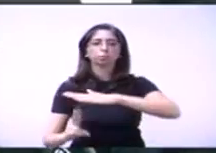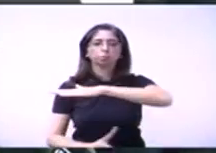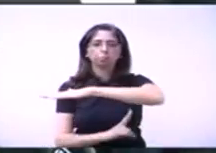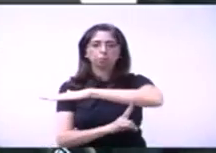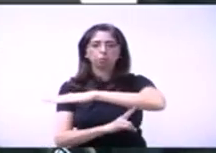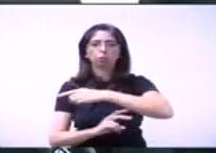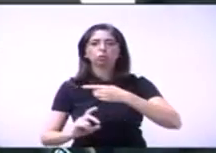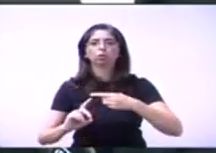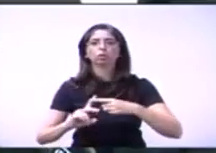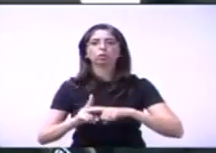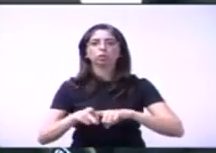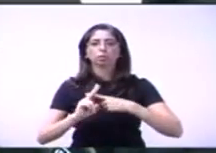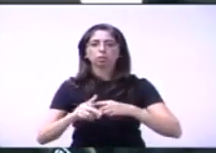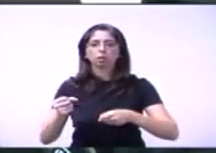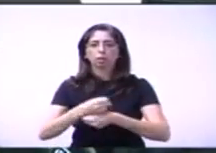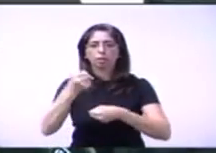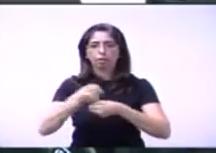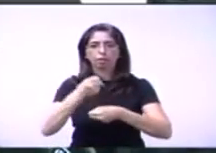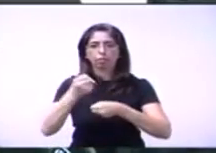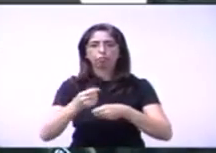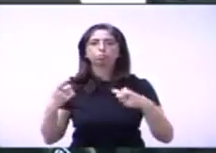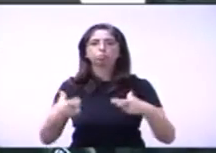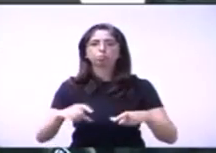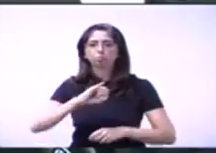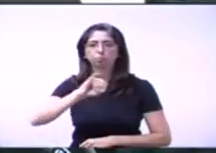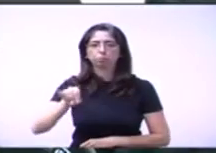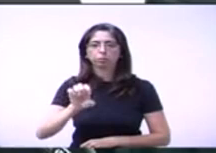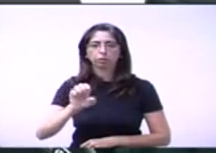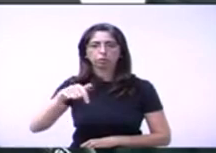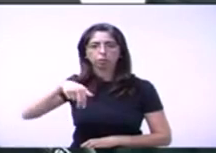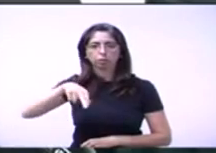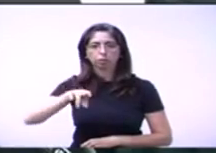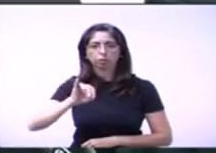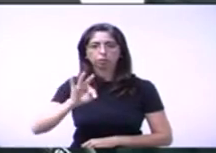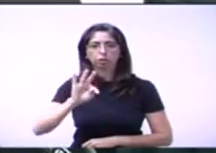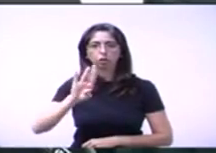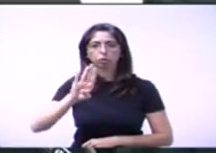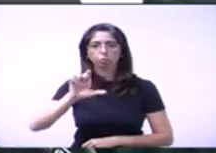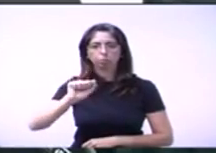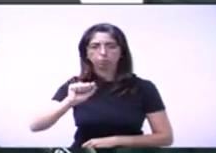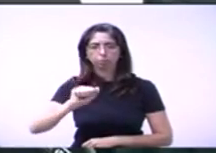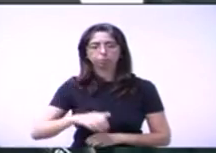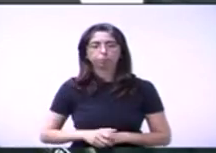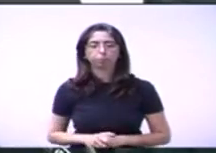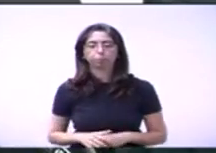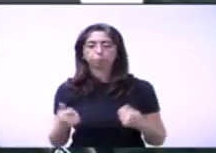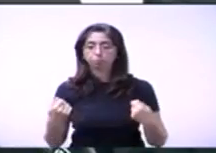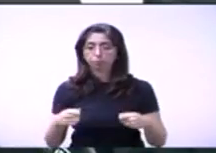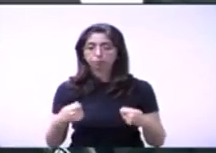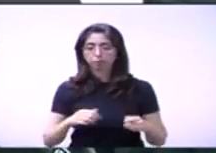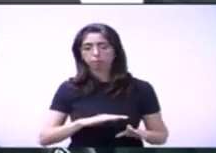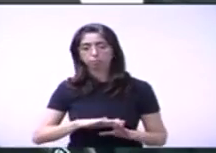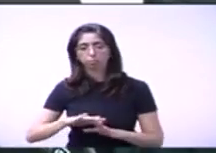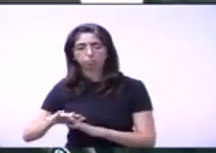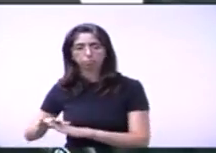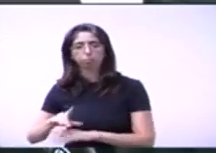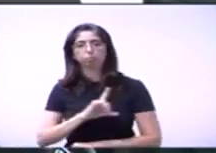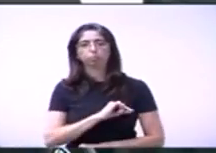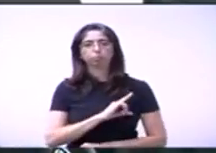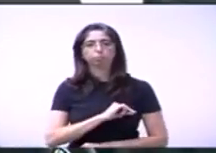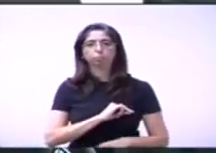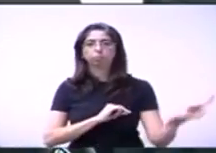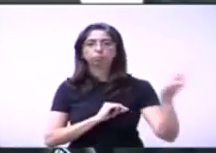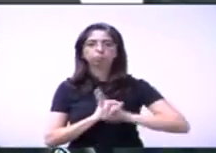na Reserva Florestal do bairro Jequitibá. 118, do vereador Custódio Campos,